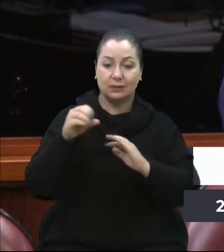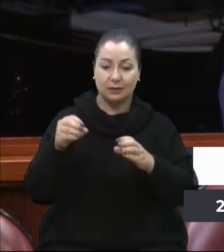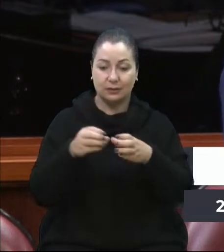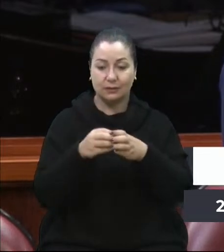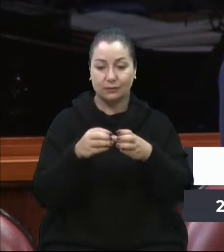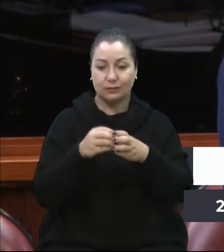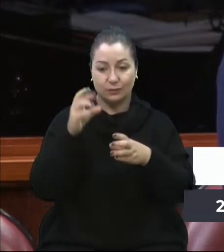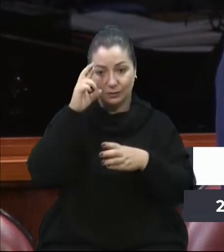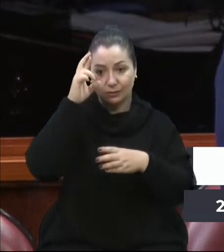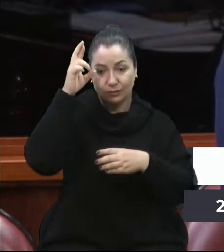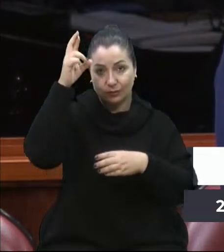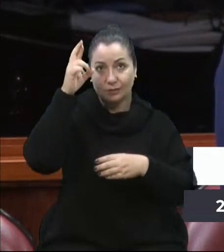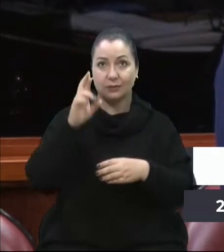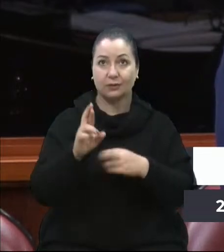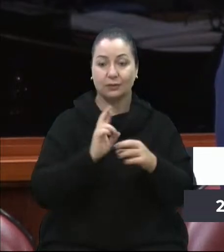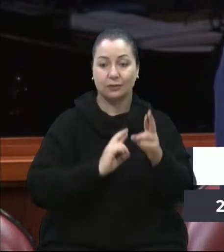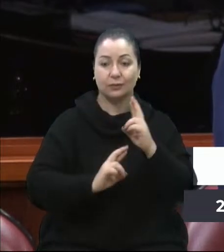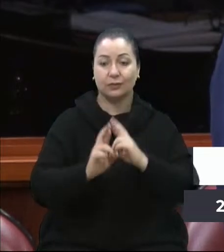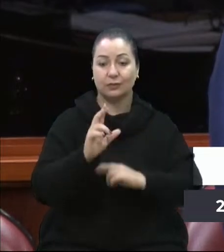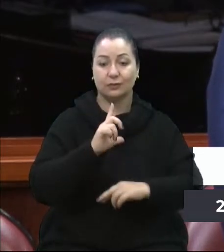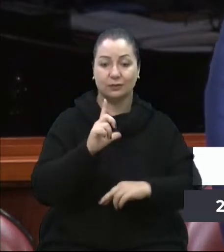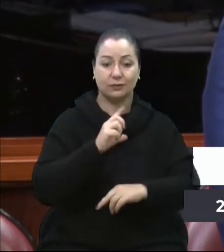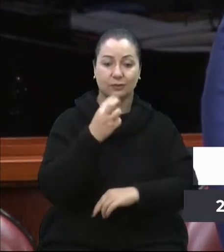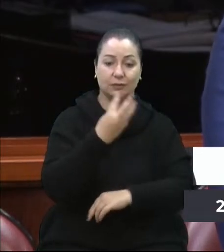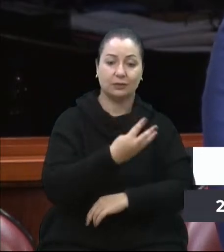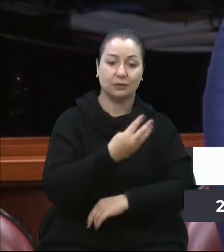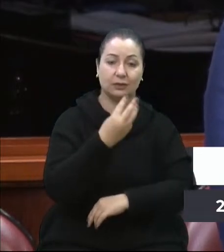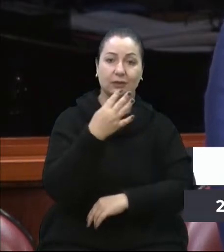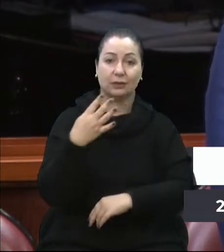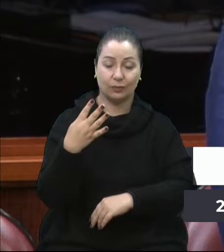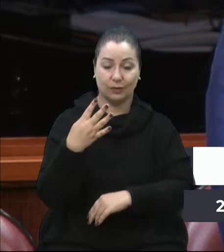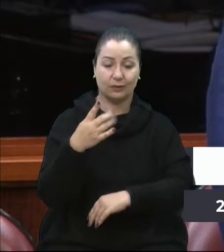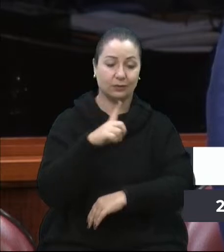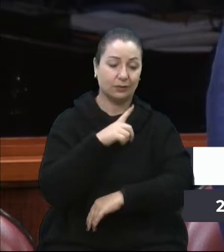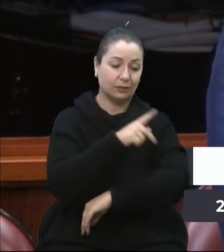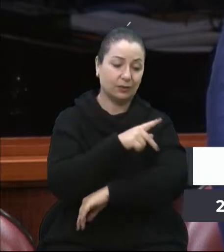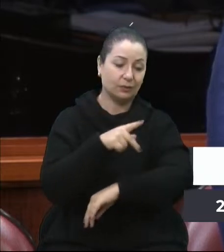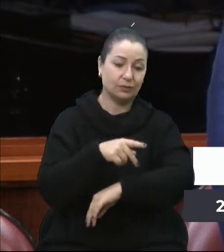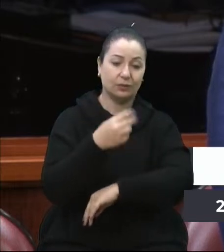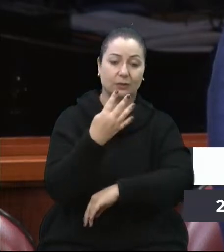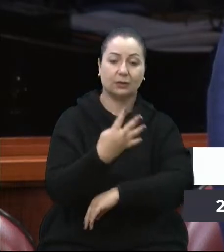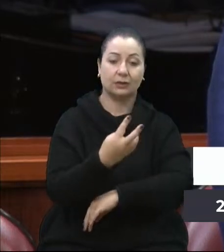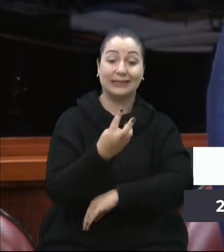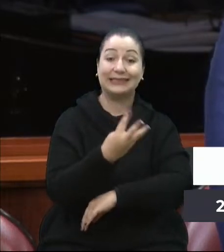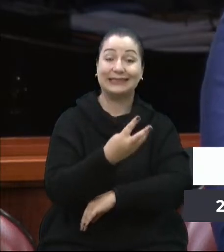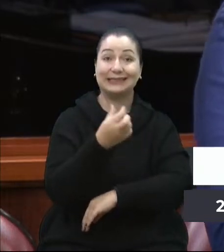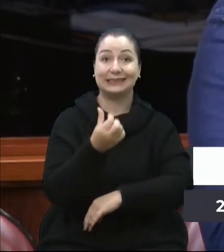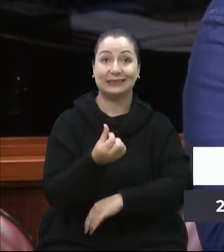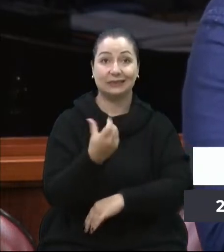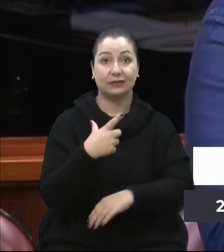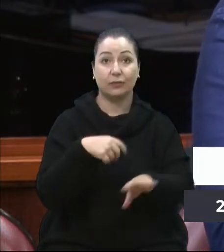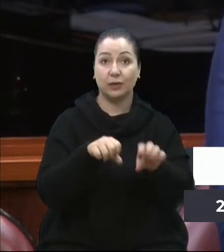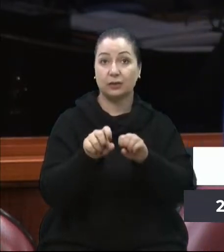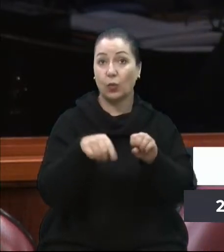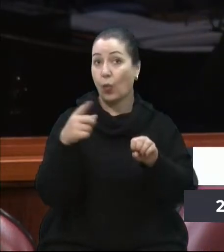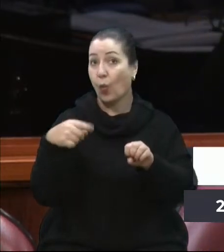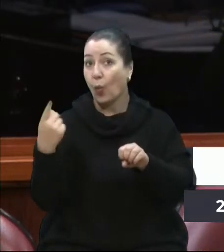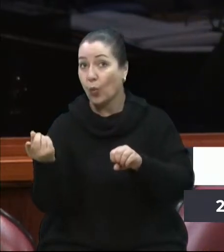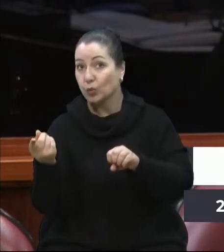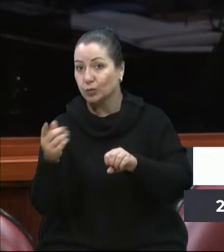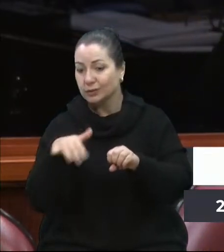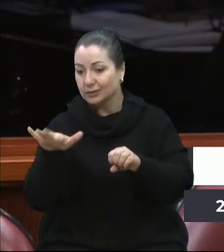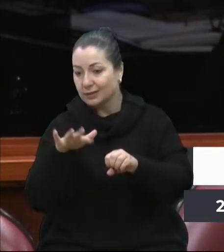nós temos 34 com pedagogia e 36 diretores de formação em outras áreas. De